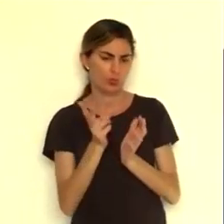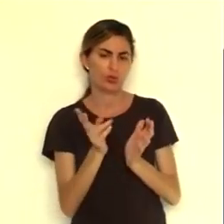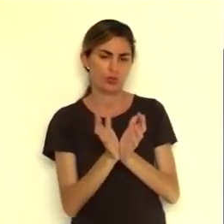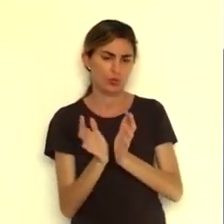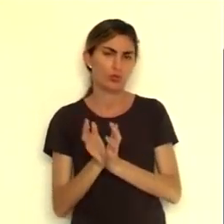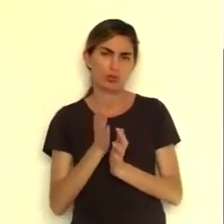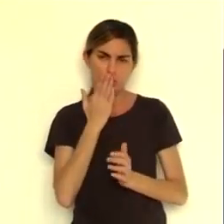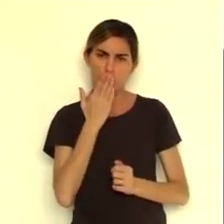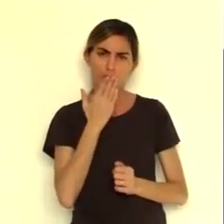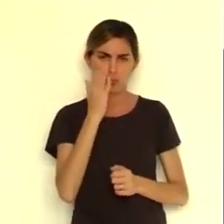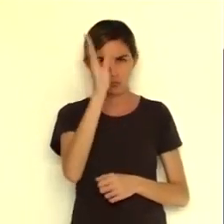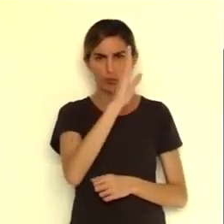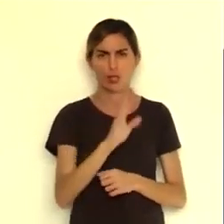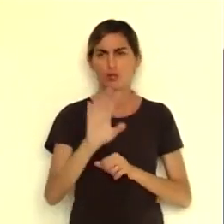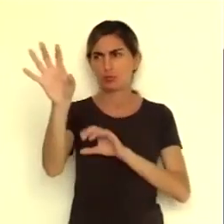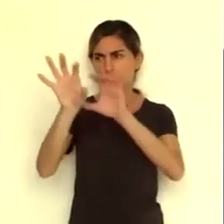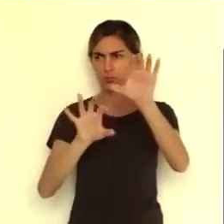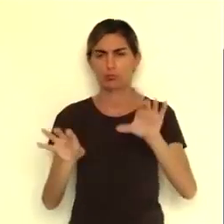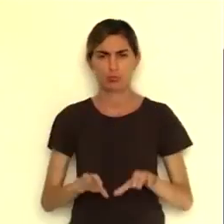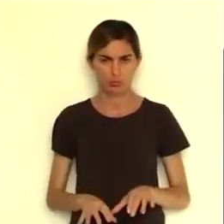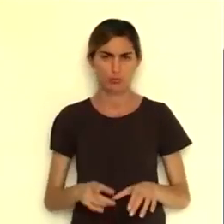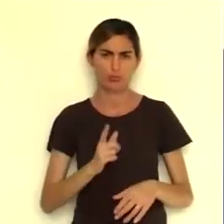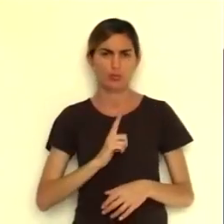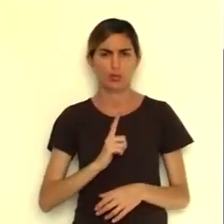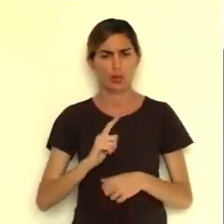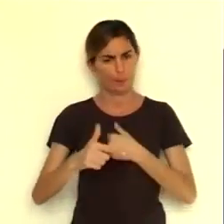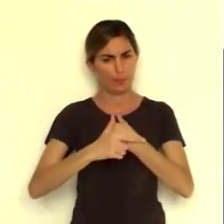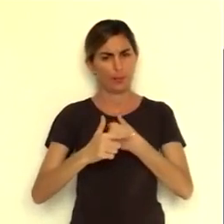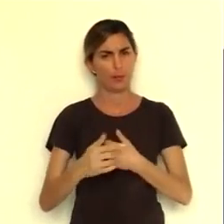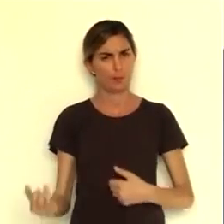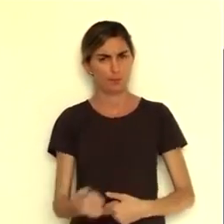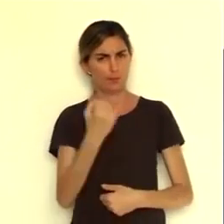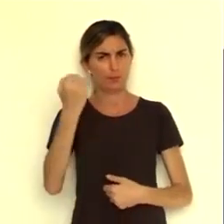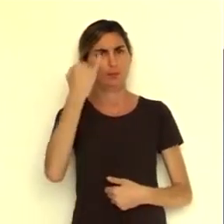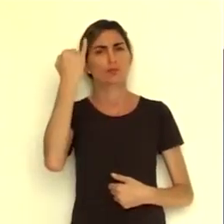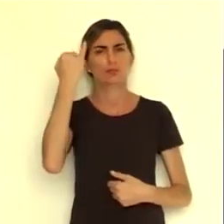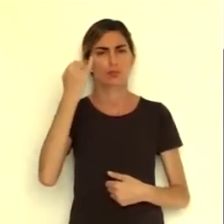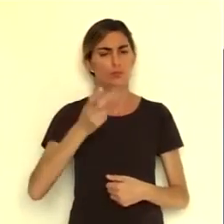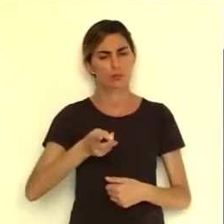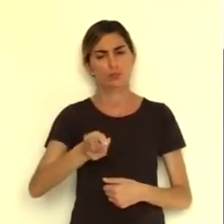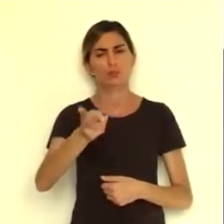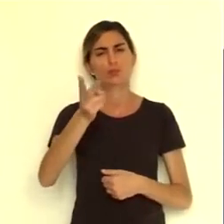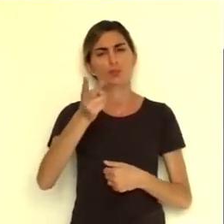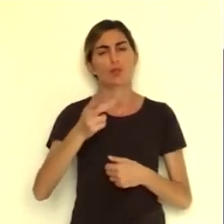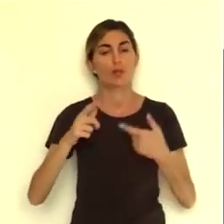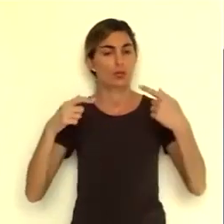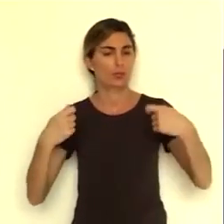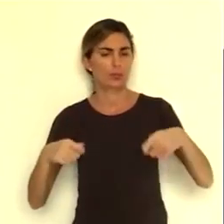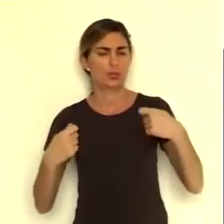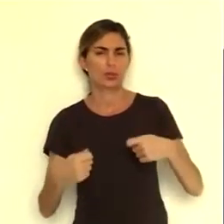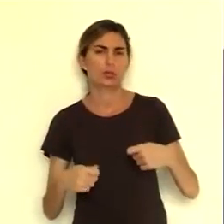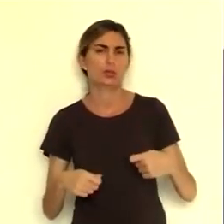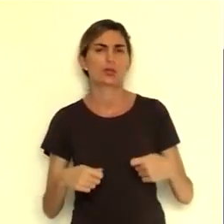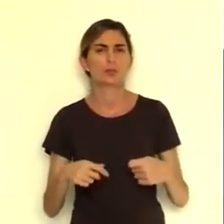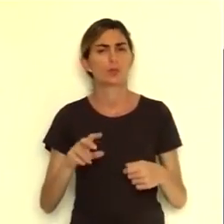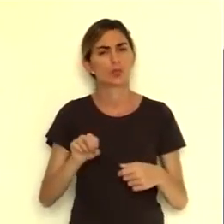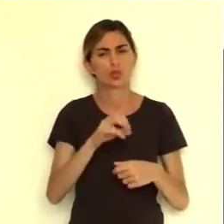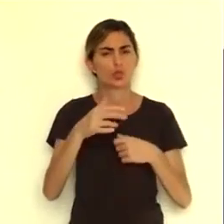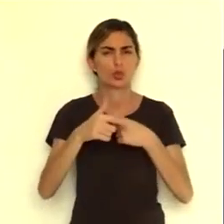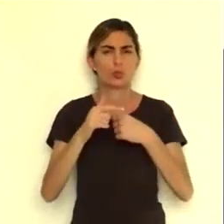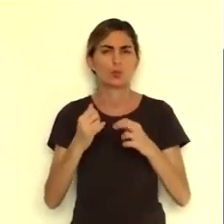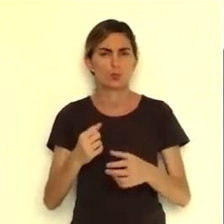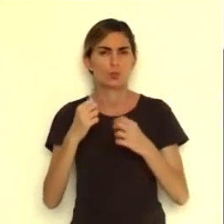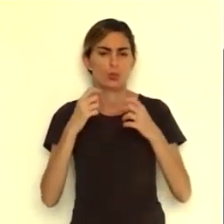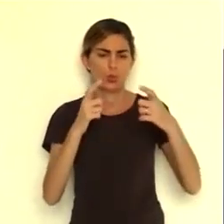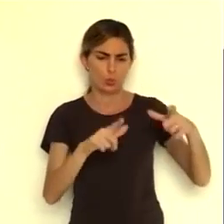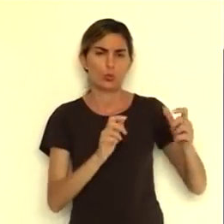comunidades indígenas presentes no território brasileiro, elas têm ainda um papel fundamental, Elas são